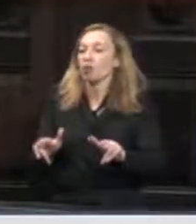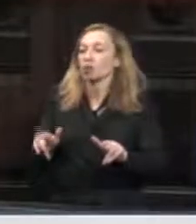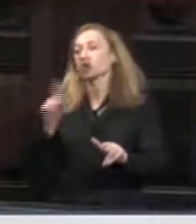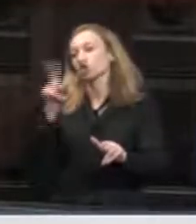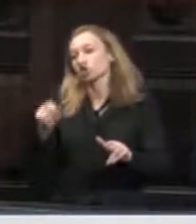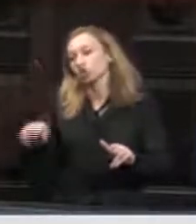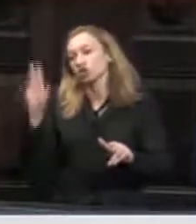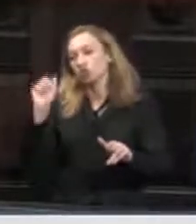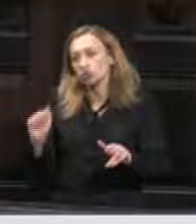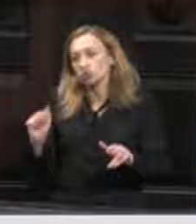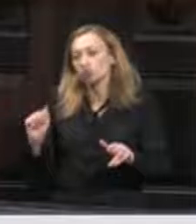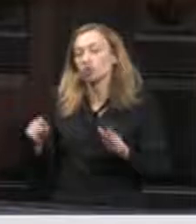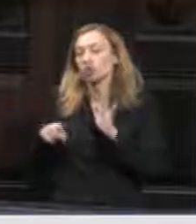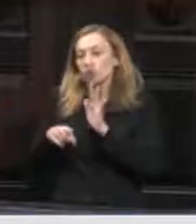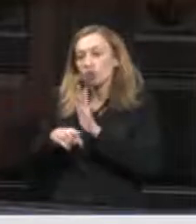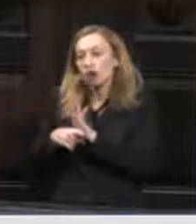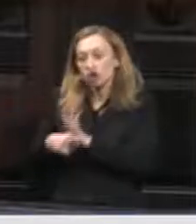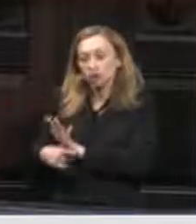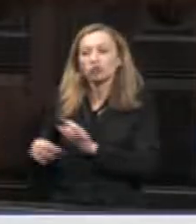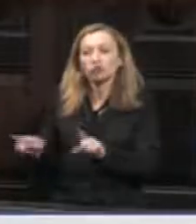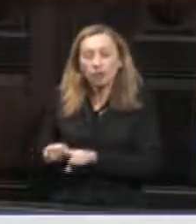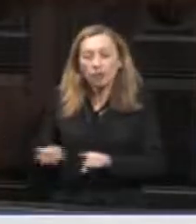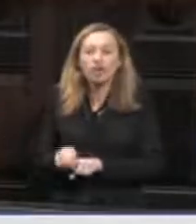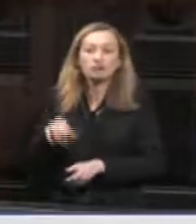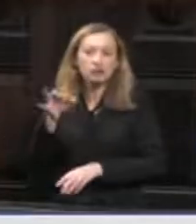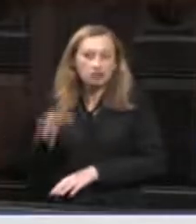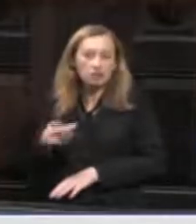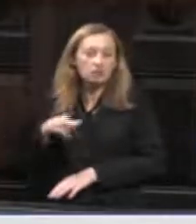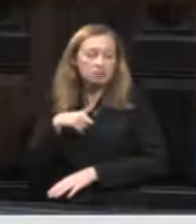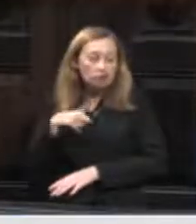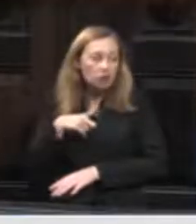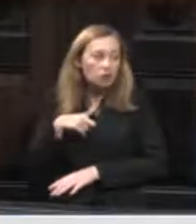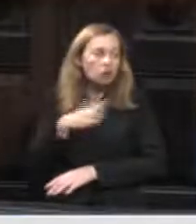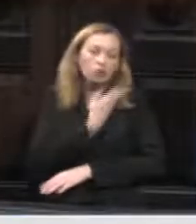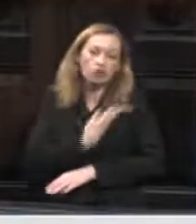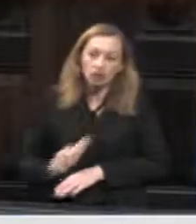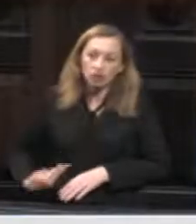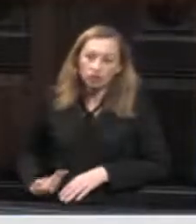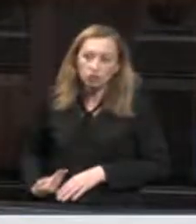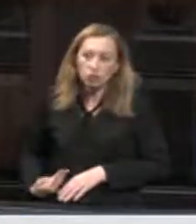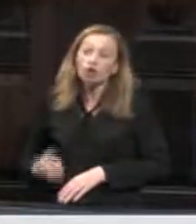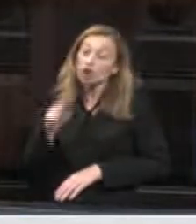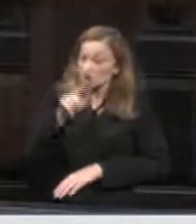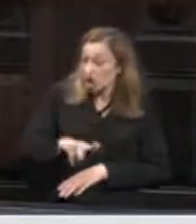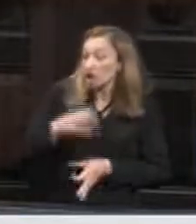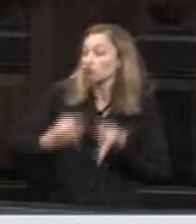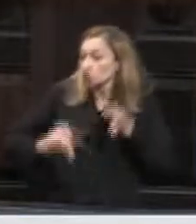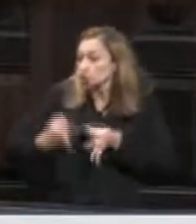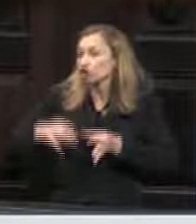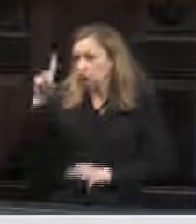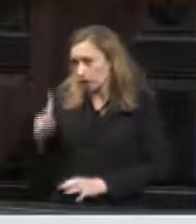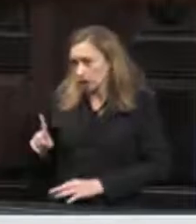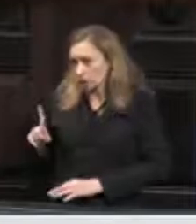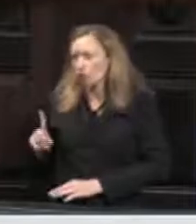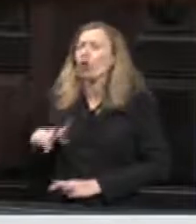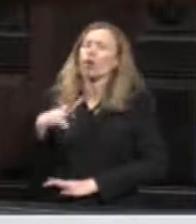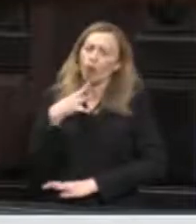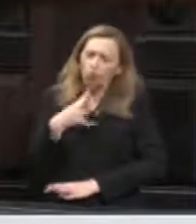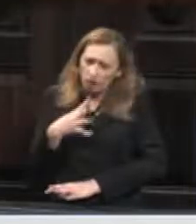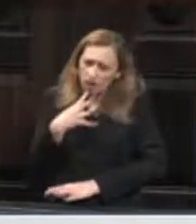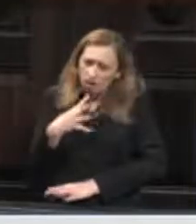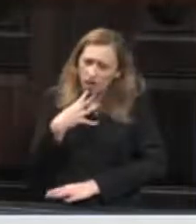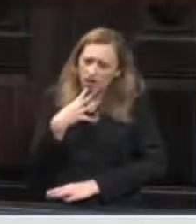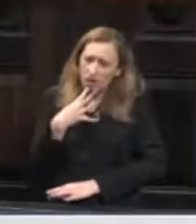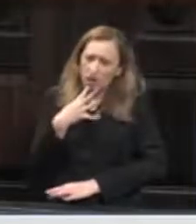Sul do Rio de Janeiro. Eu tenho certeza, o governador, que é um juiz de direito, conhece